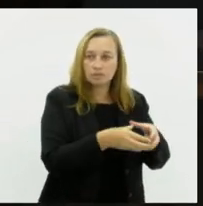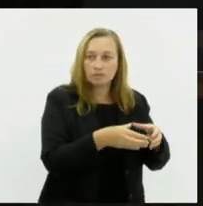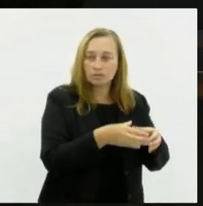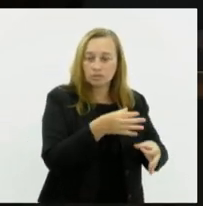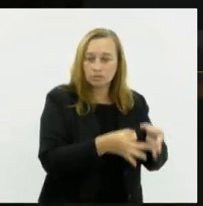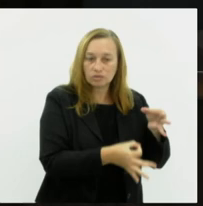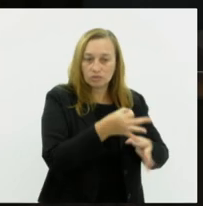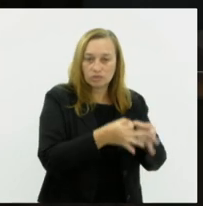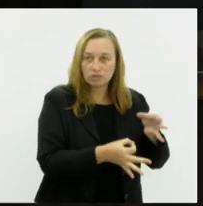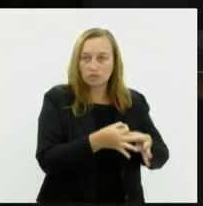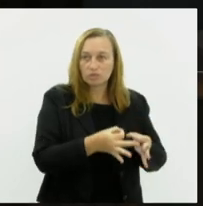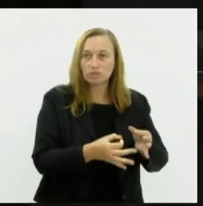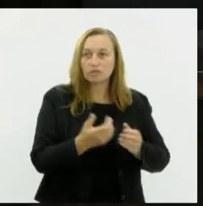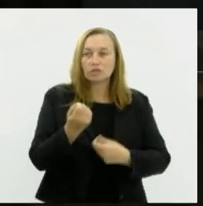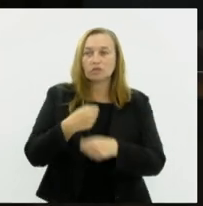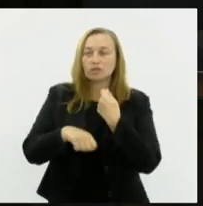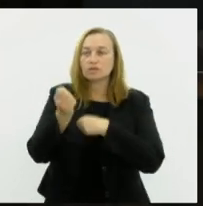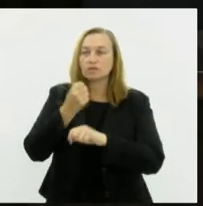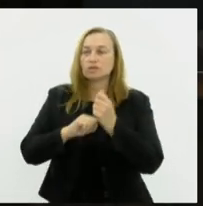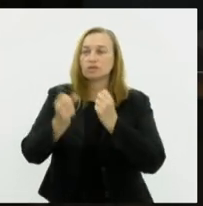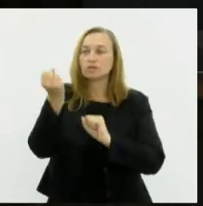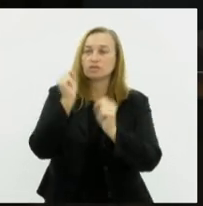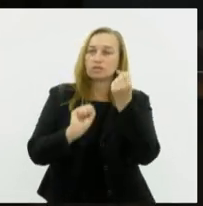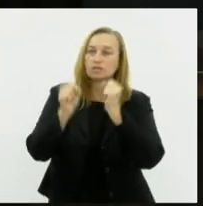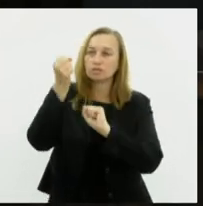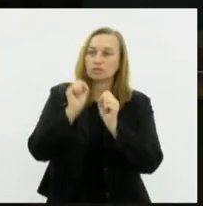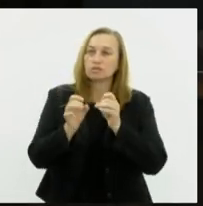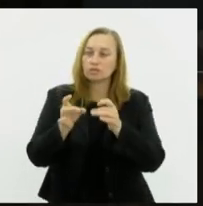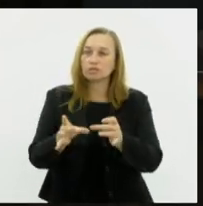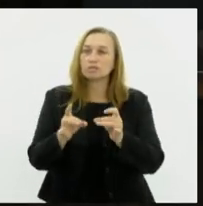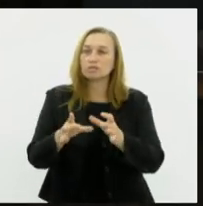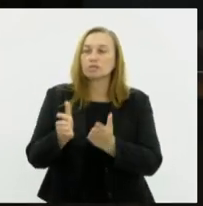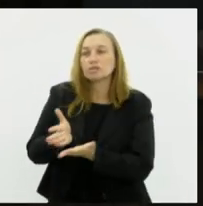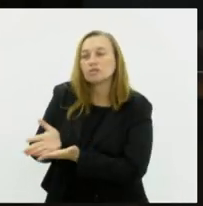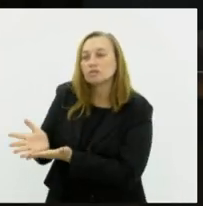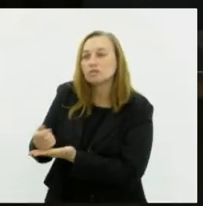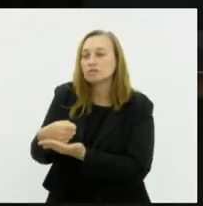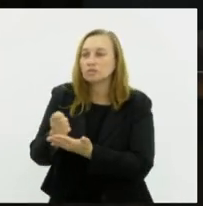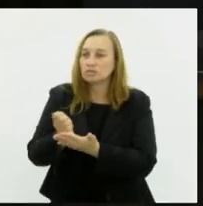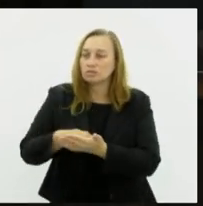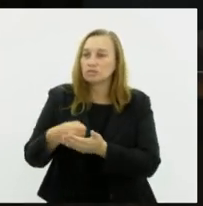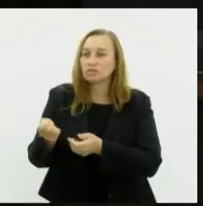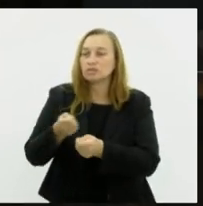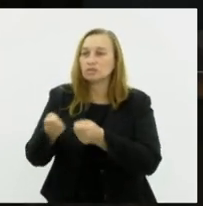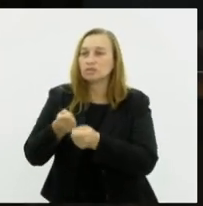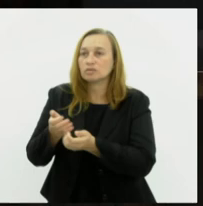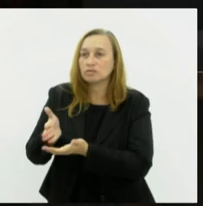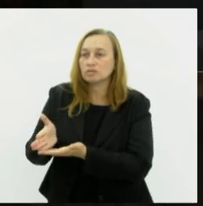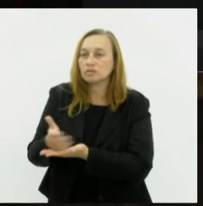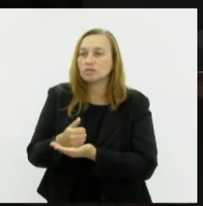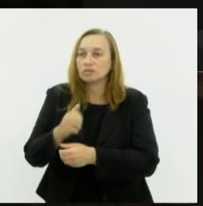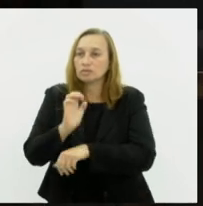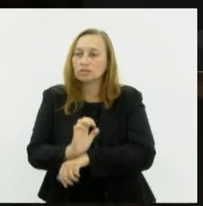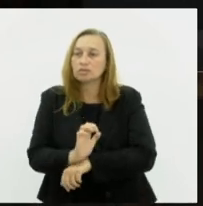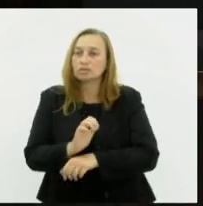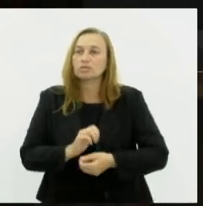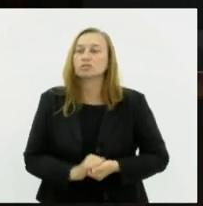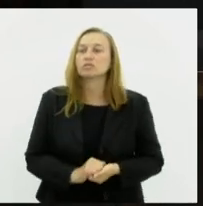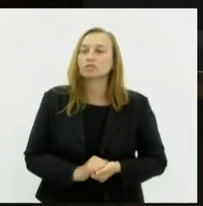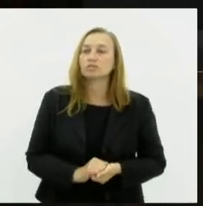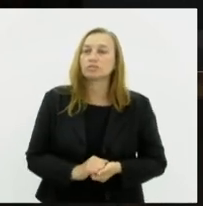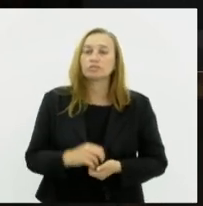Constituição e Justiça, de Economia, Indústria e Comércio, de Tributação, Controle e Arrecadação Estadual e